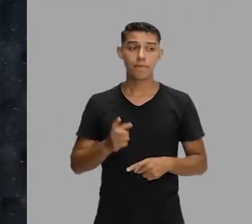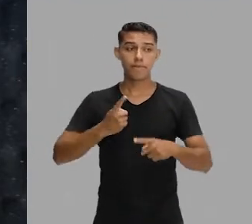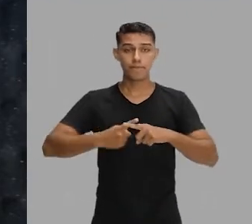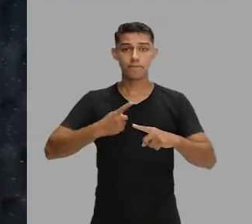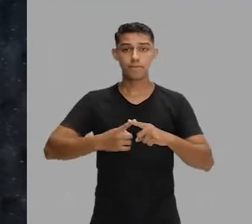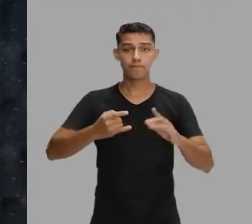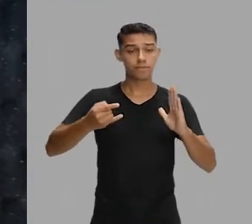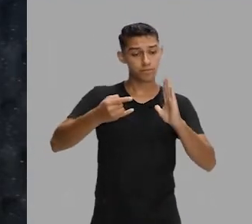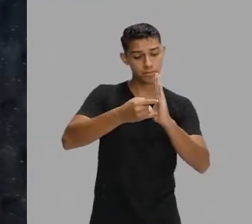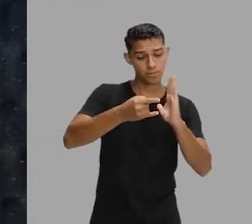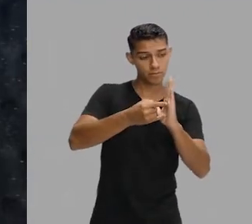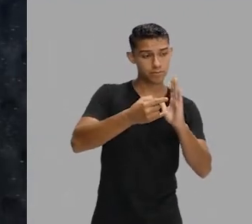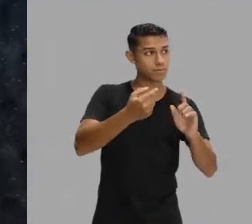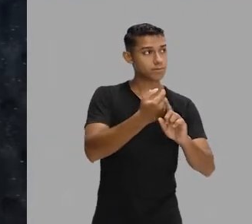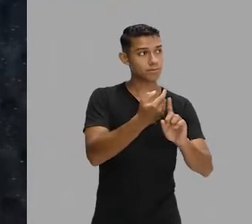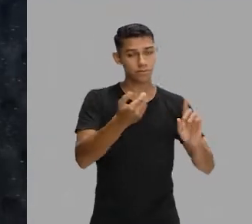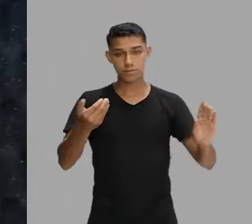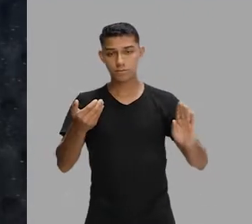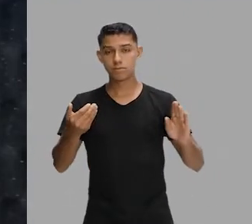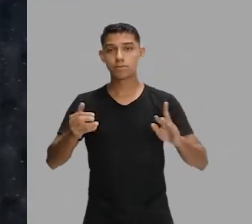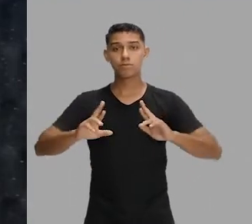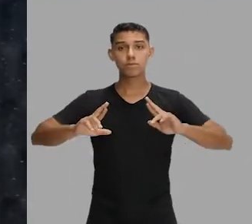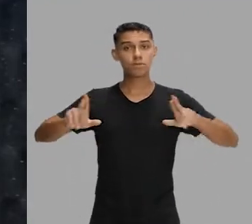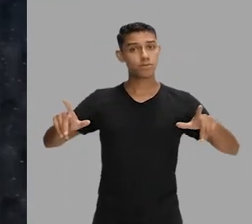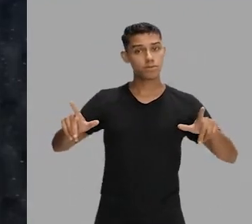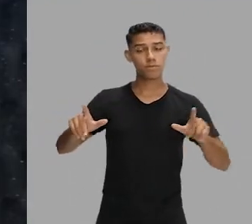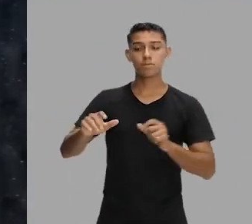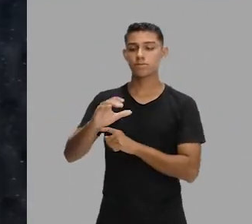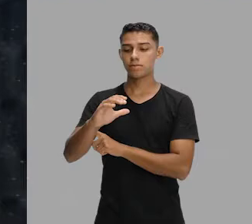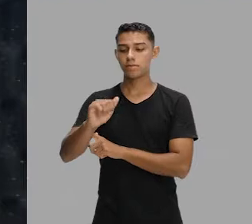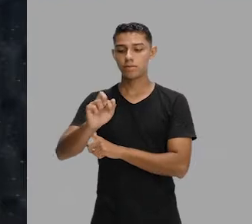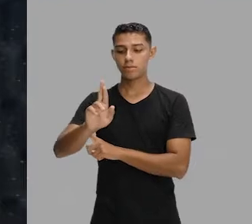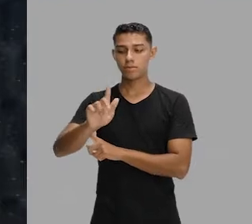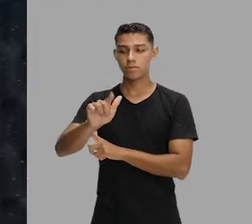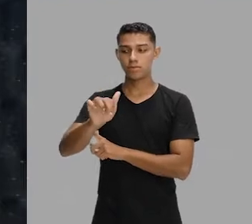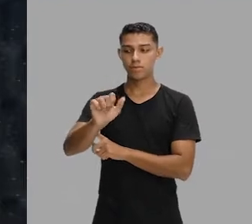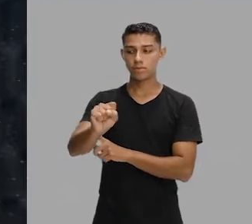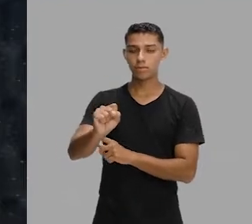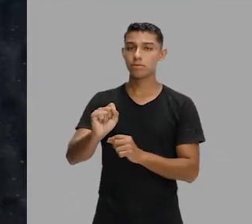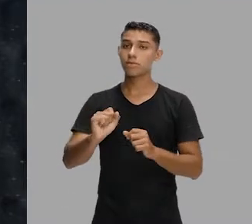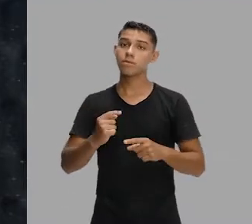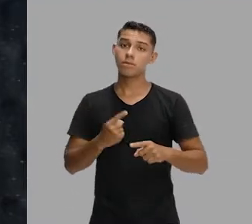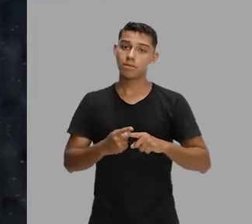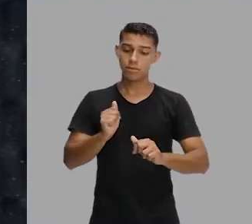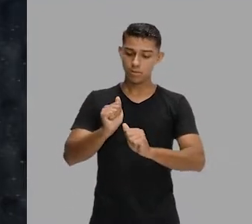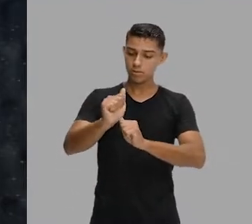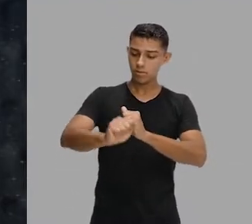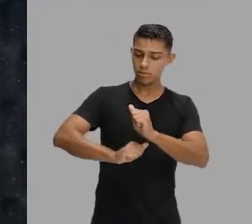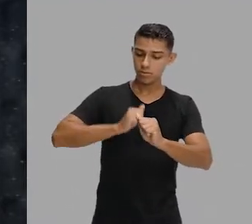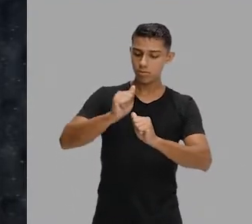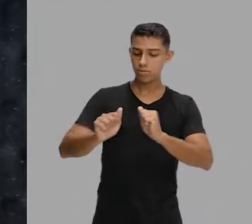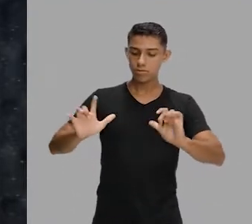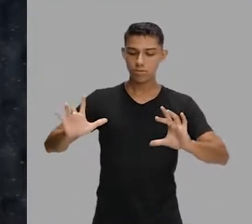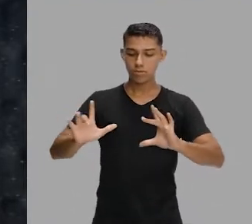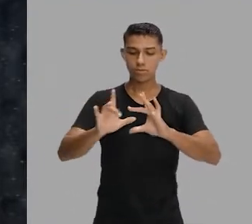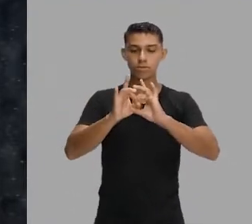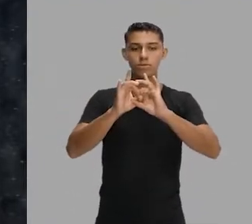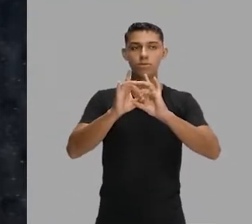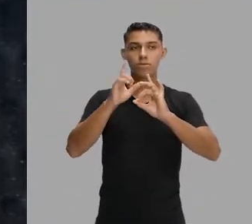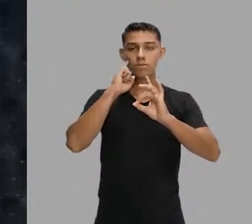atração eletrostática, diferença de cargas, certo? Então, os átomos irão se ligar, formando